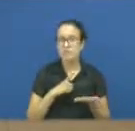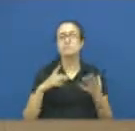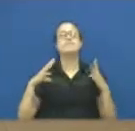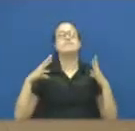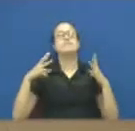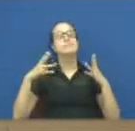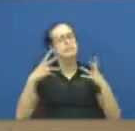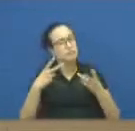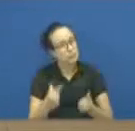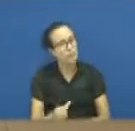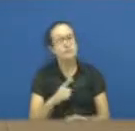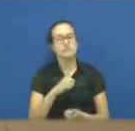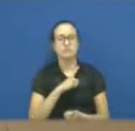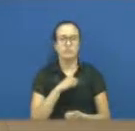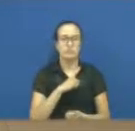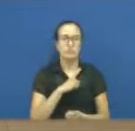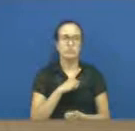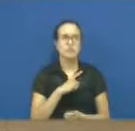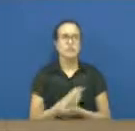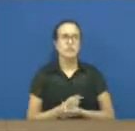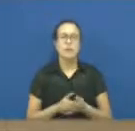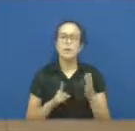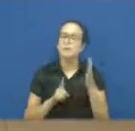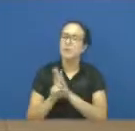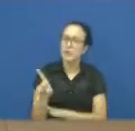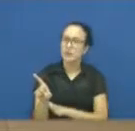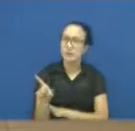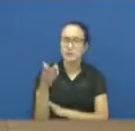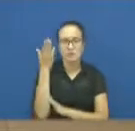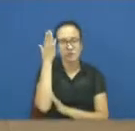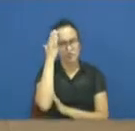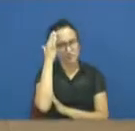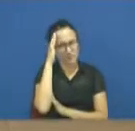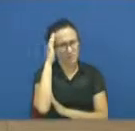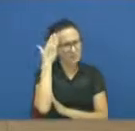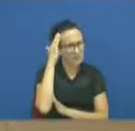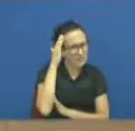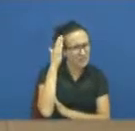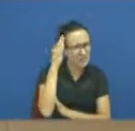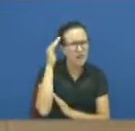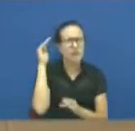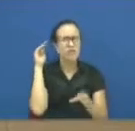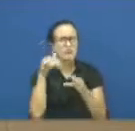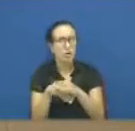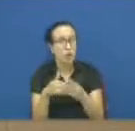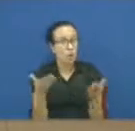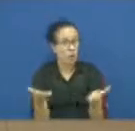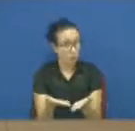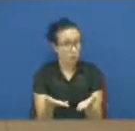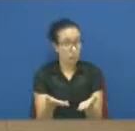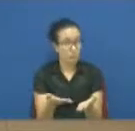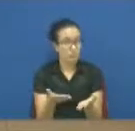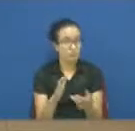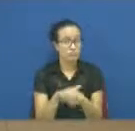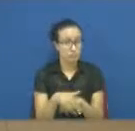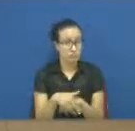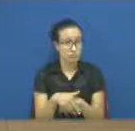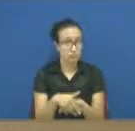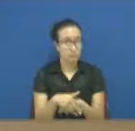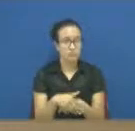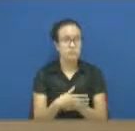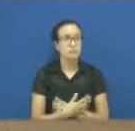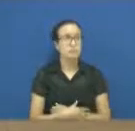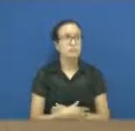Tendo recebido a cópia, consulto o plenário para saber se há entendimento para a votação desta matéria ainda nesta noite. Explico